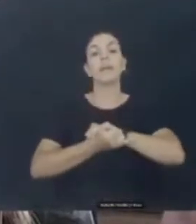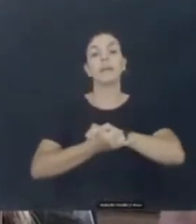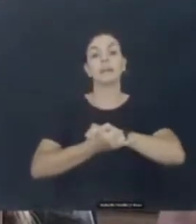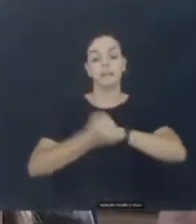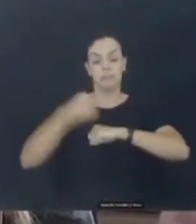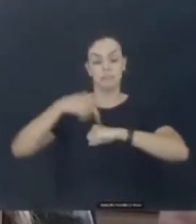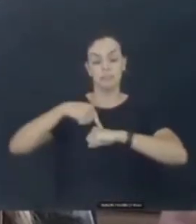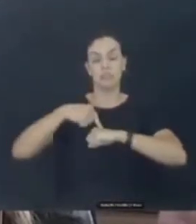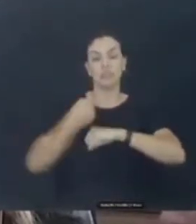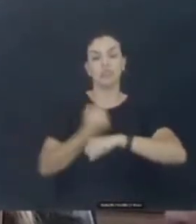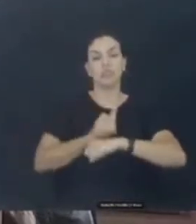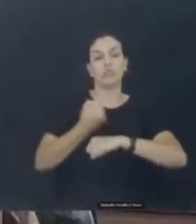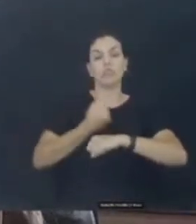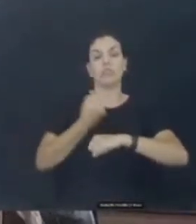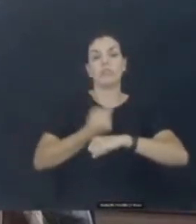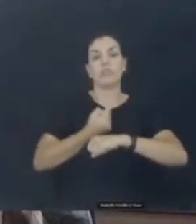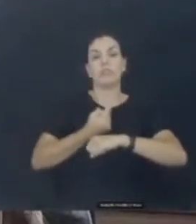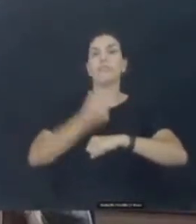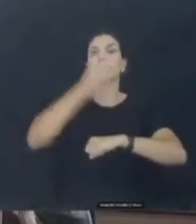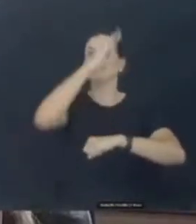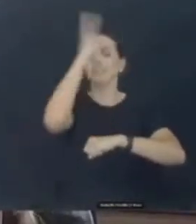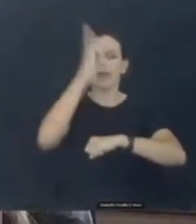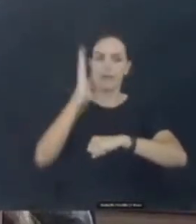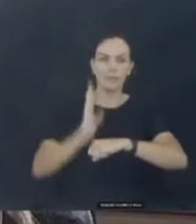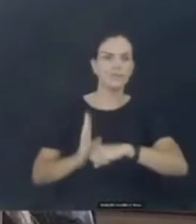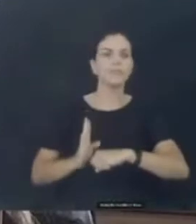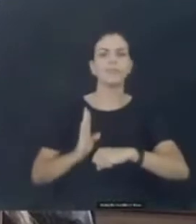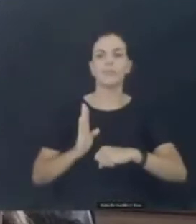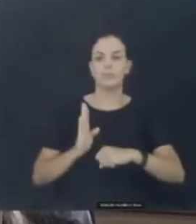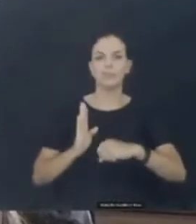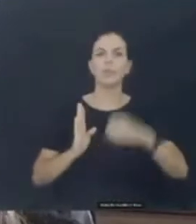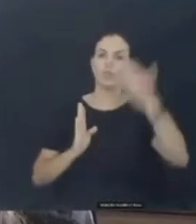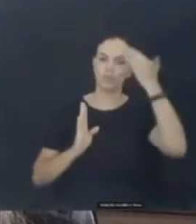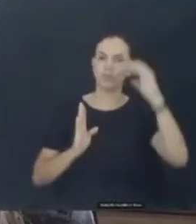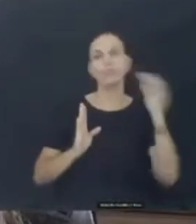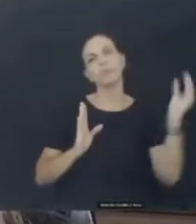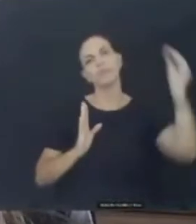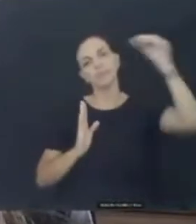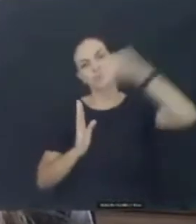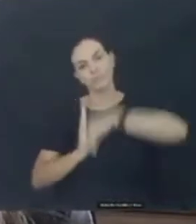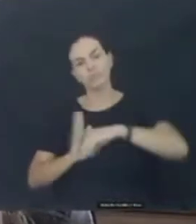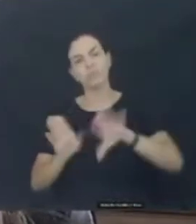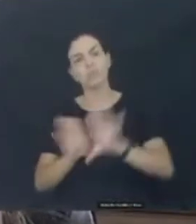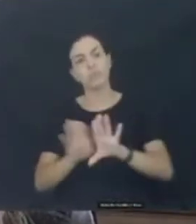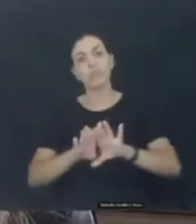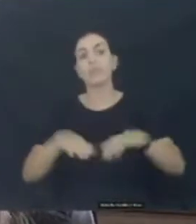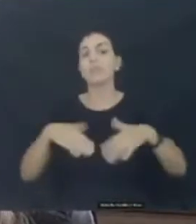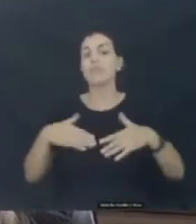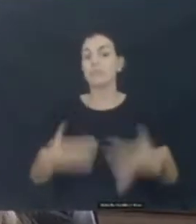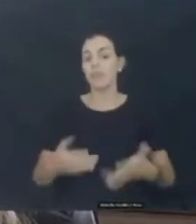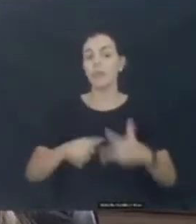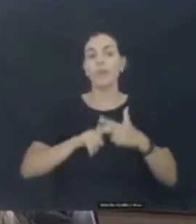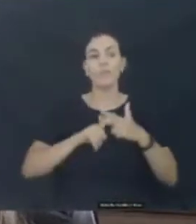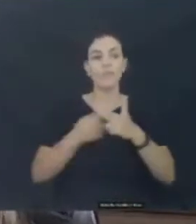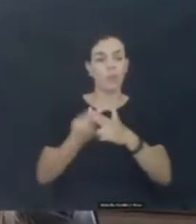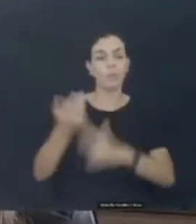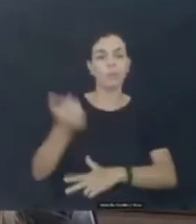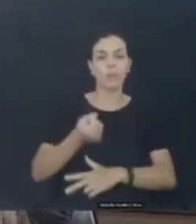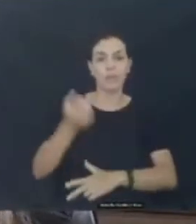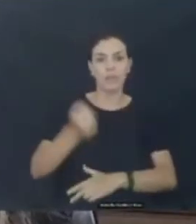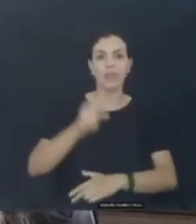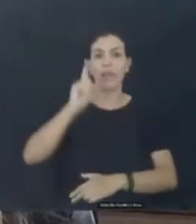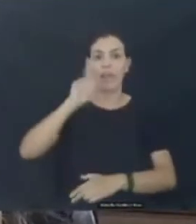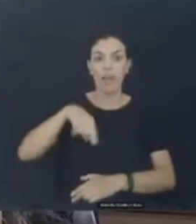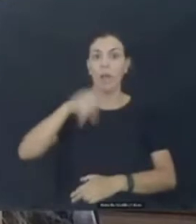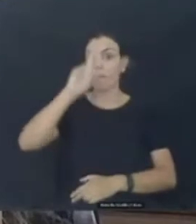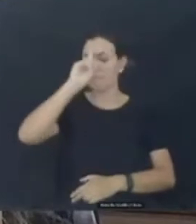nacional. Portanto, a necessidade de uma reforma da Previdência é uma imposição. Esse é o ponto